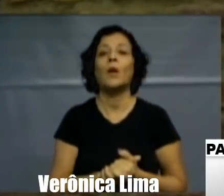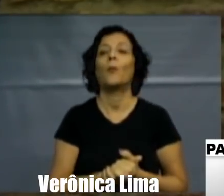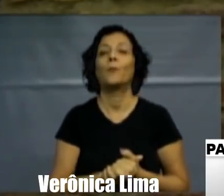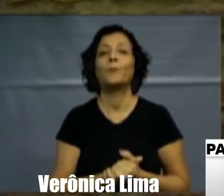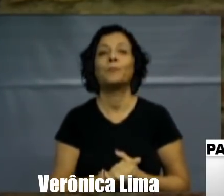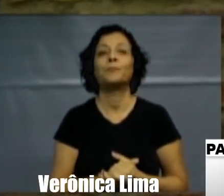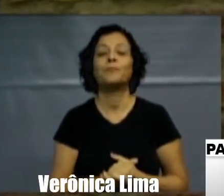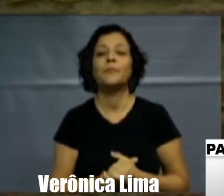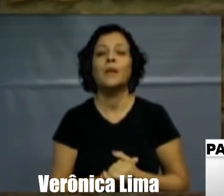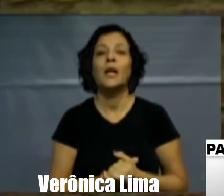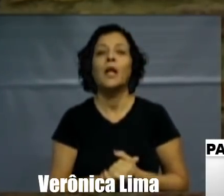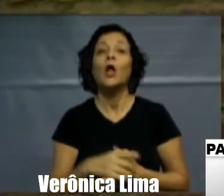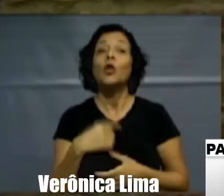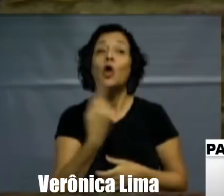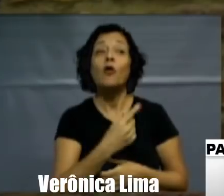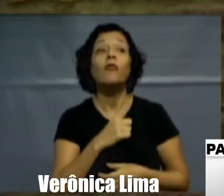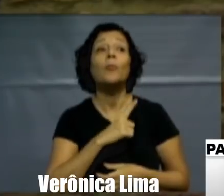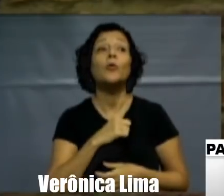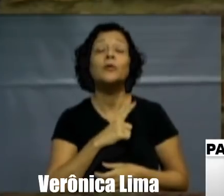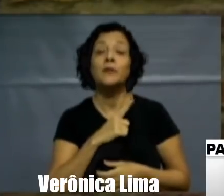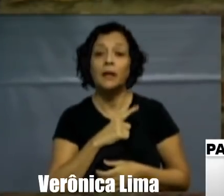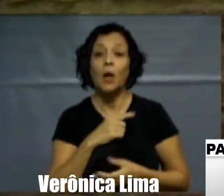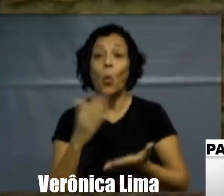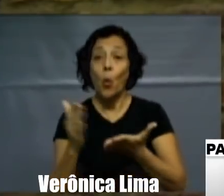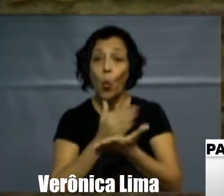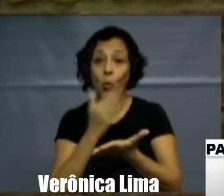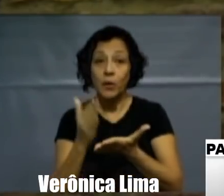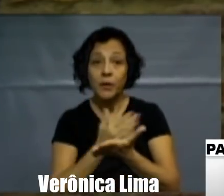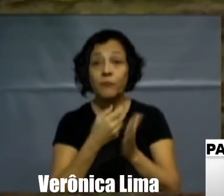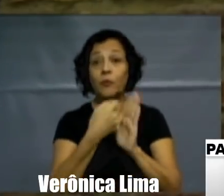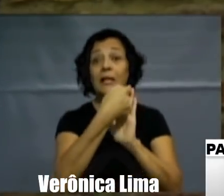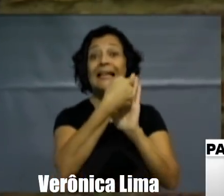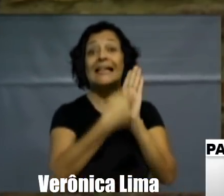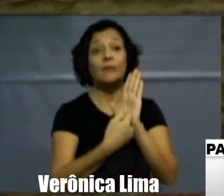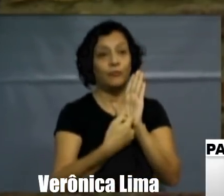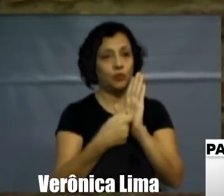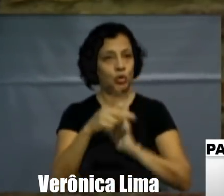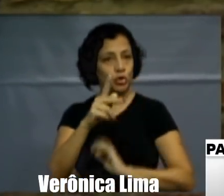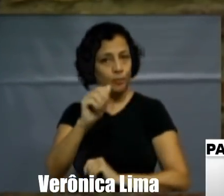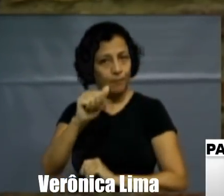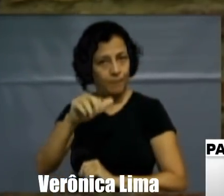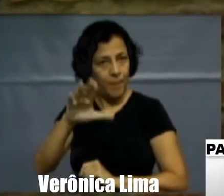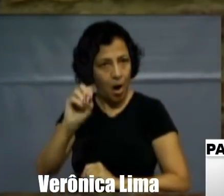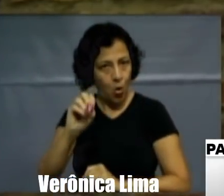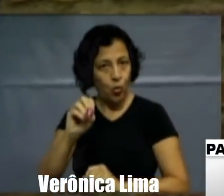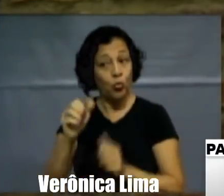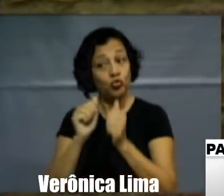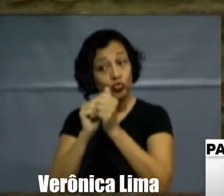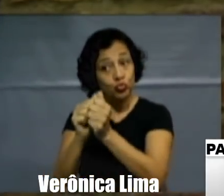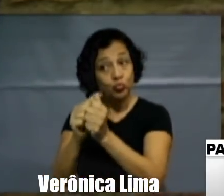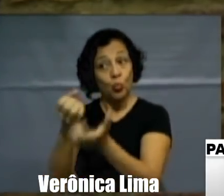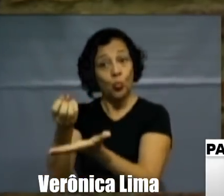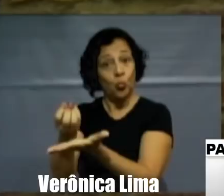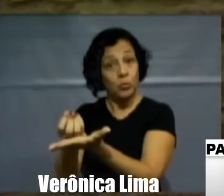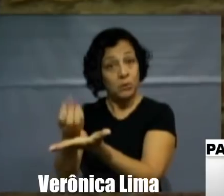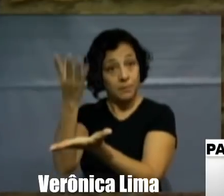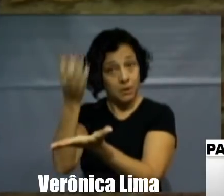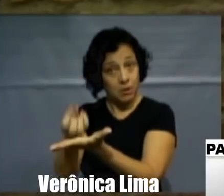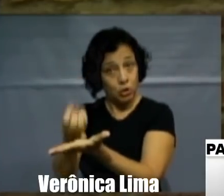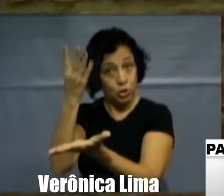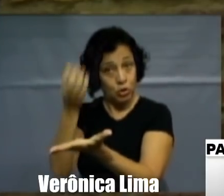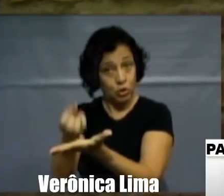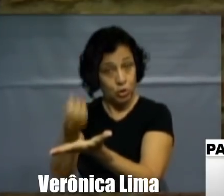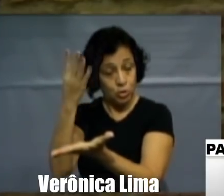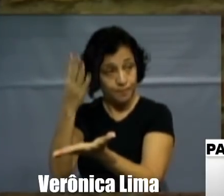Bom, a gente vai ter lá o livro Epístolas de Paulo à Luz do Espiritismo, pelo nosso querido